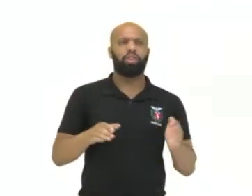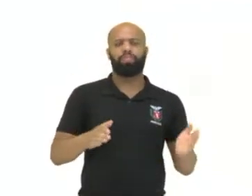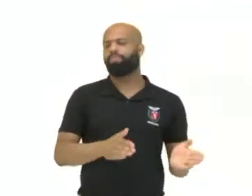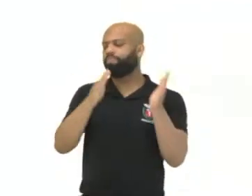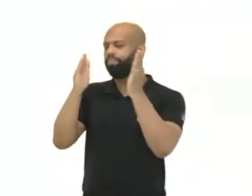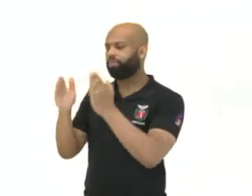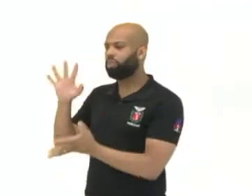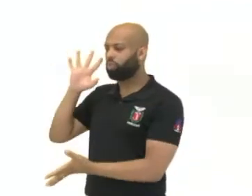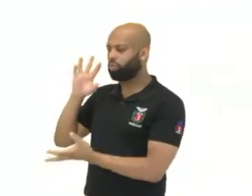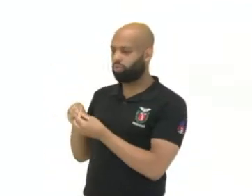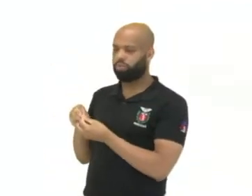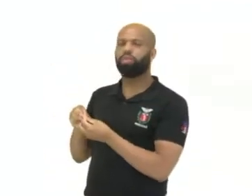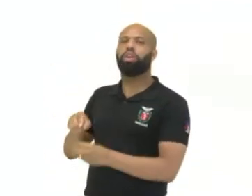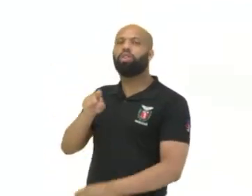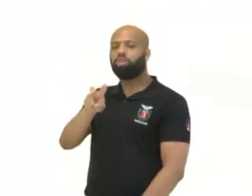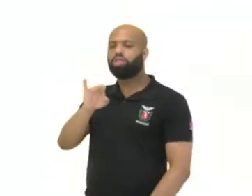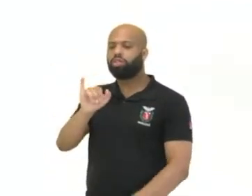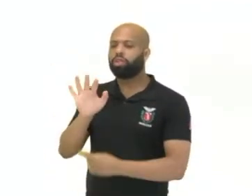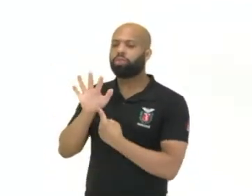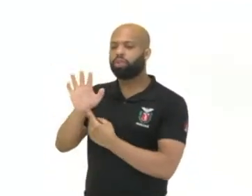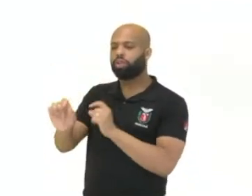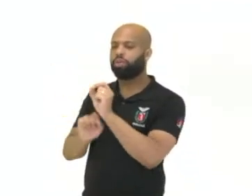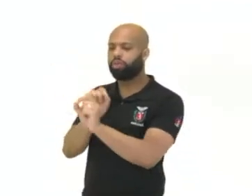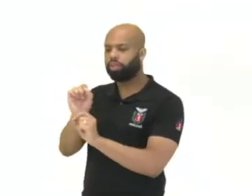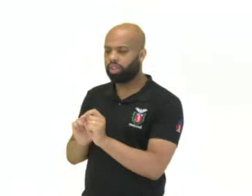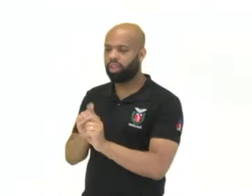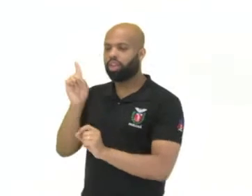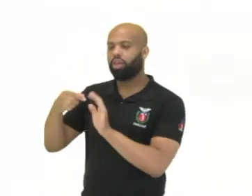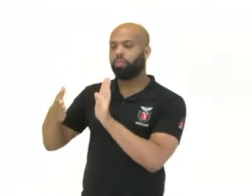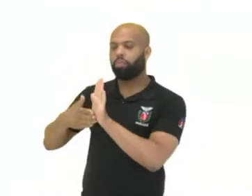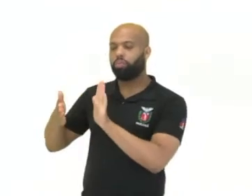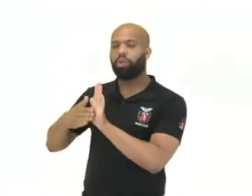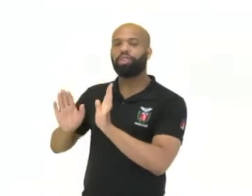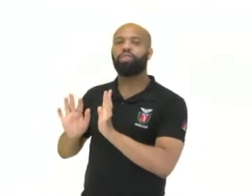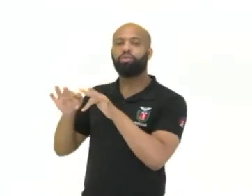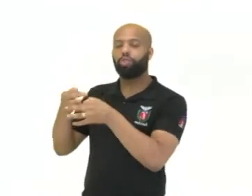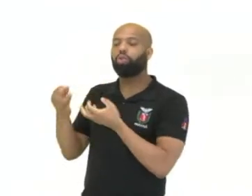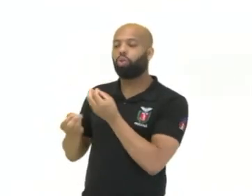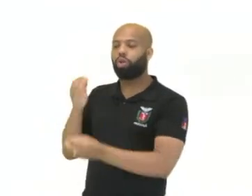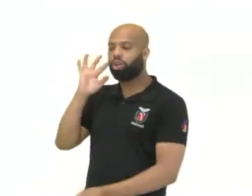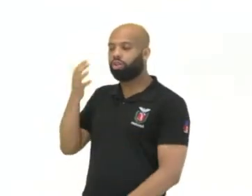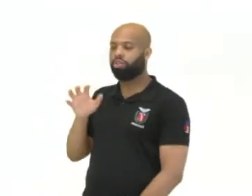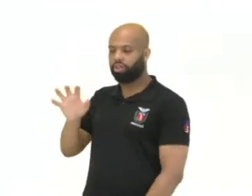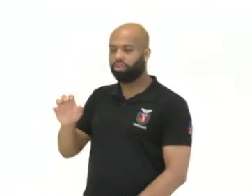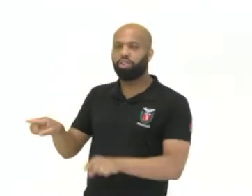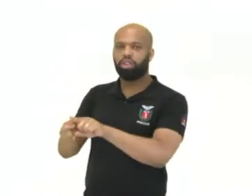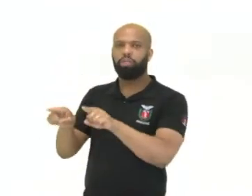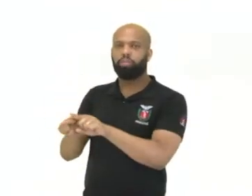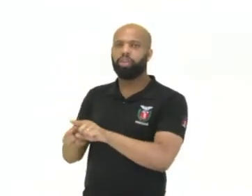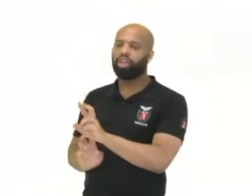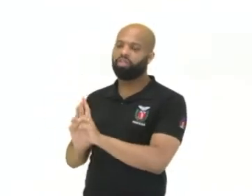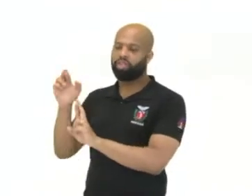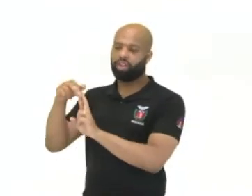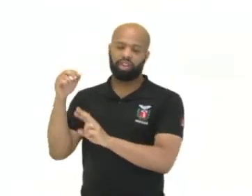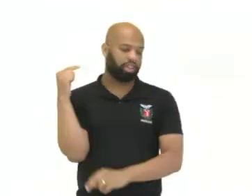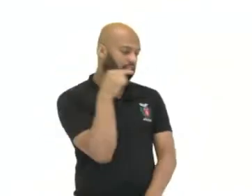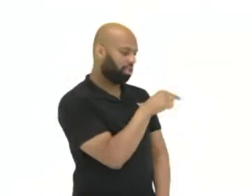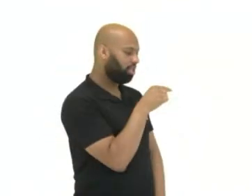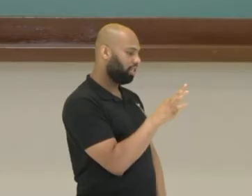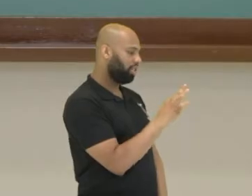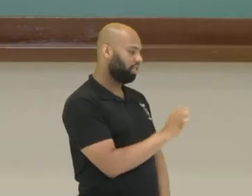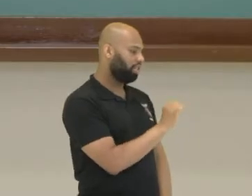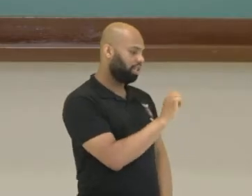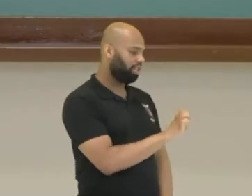conclusão, onde você vai apresentar a proposição, né, que retoma a tese, então a